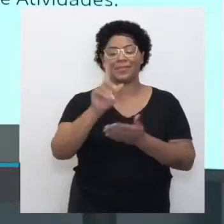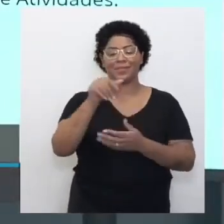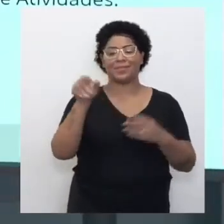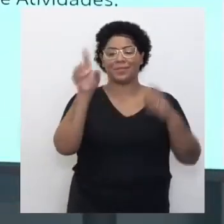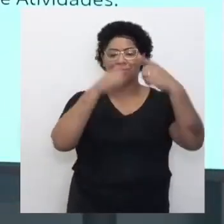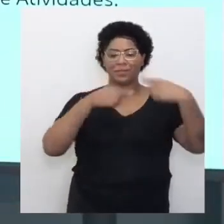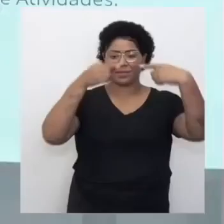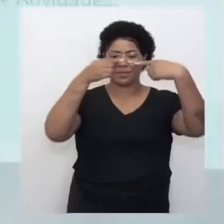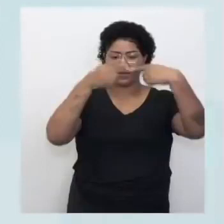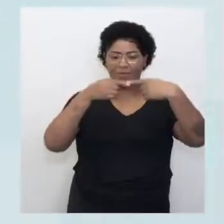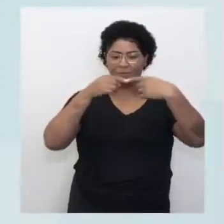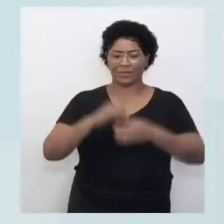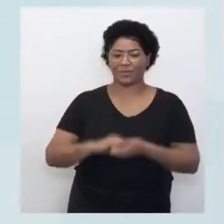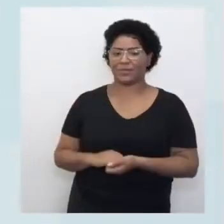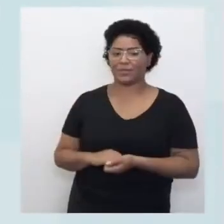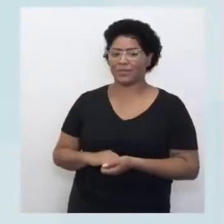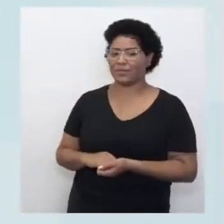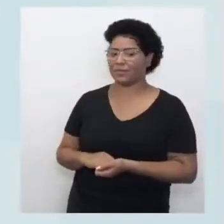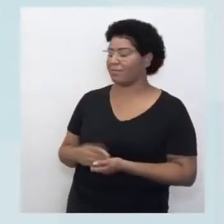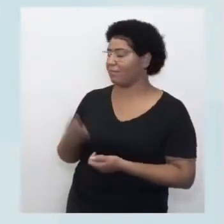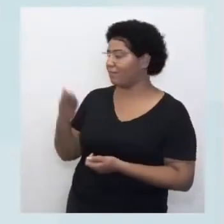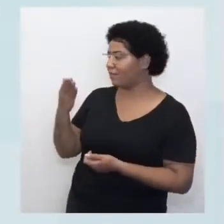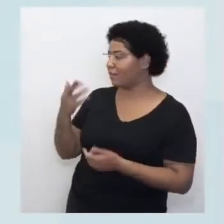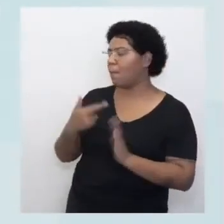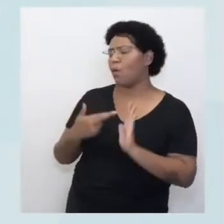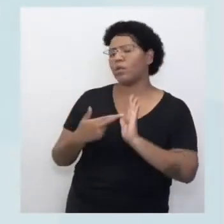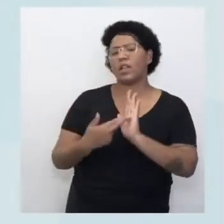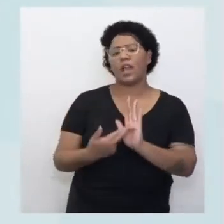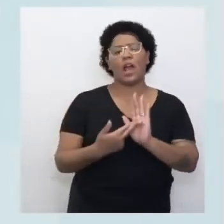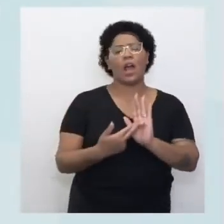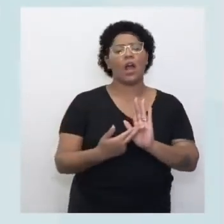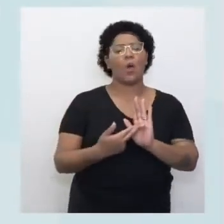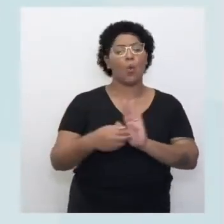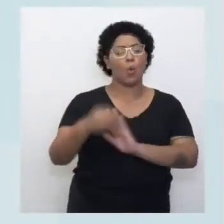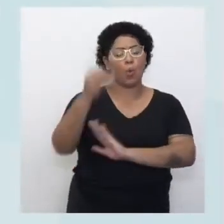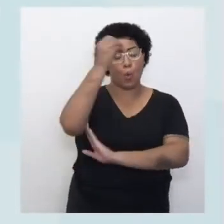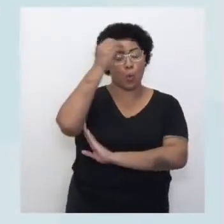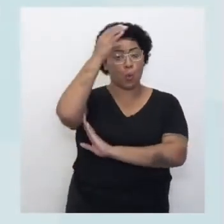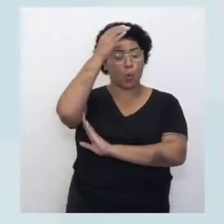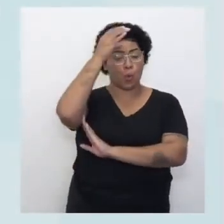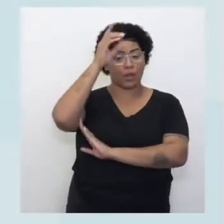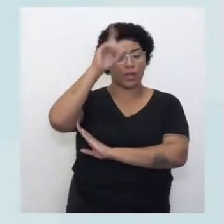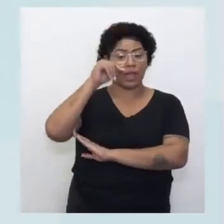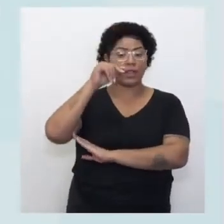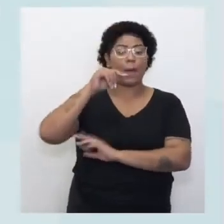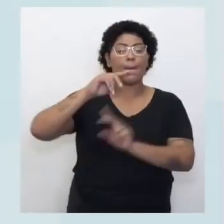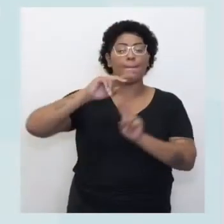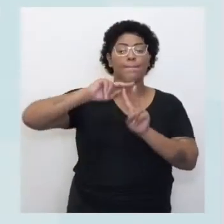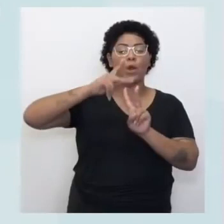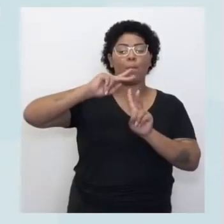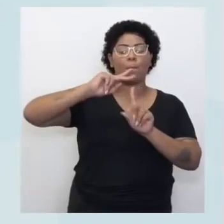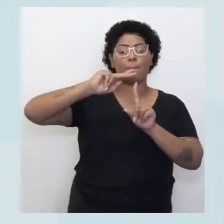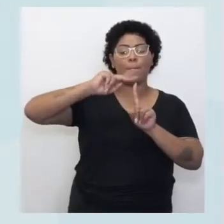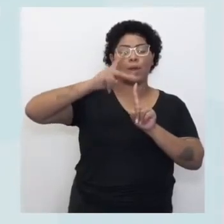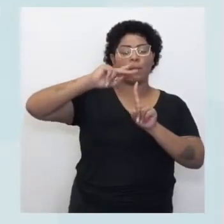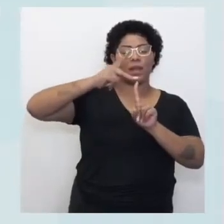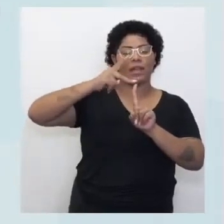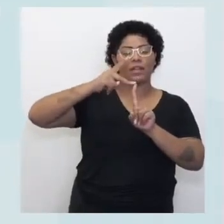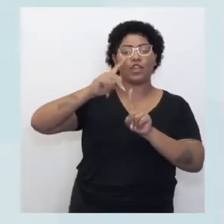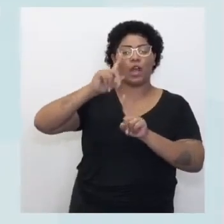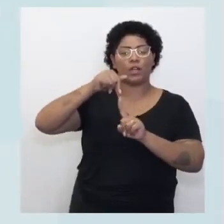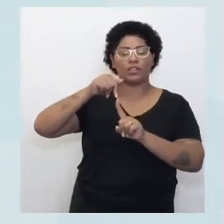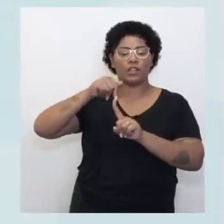nossa aula. Aplicar os conhecimentos das propriedades das operações